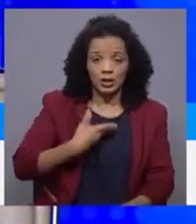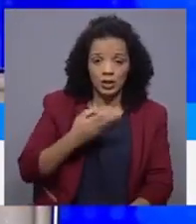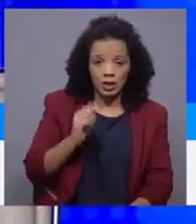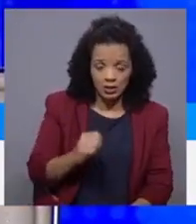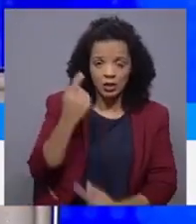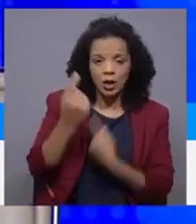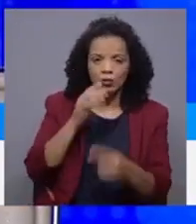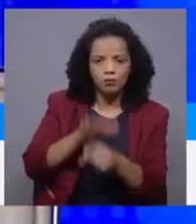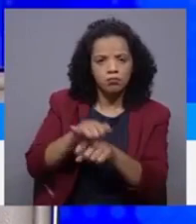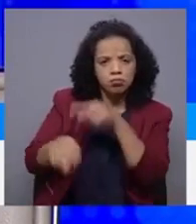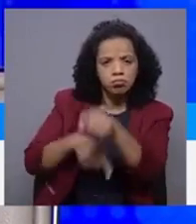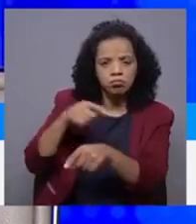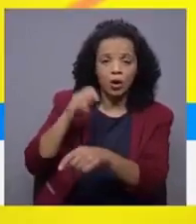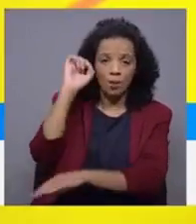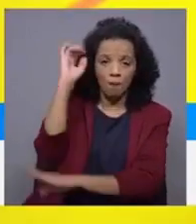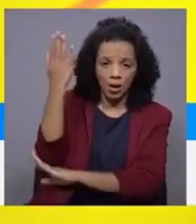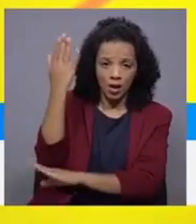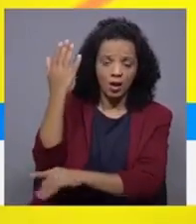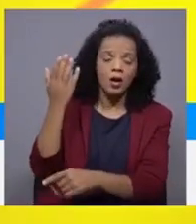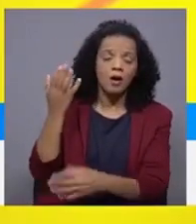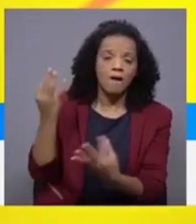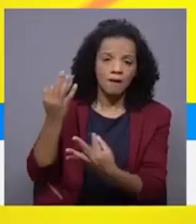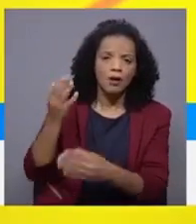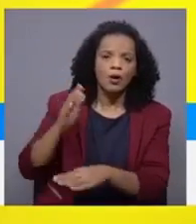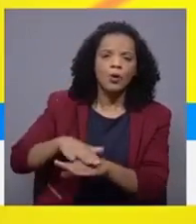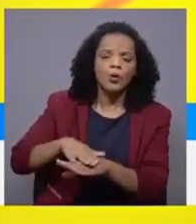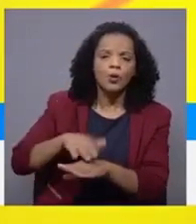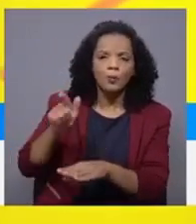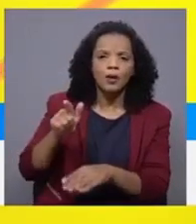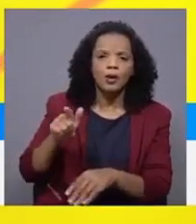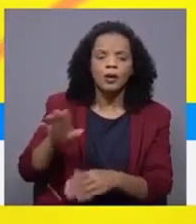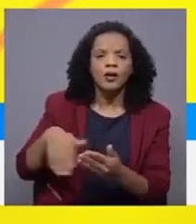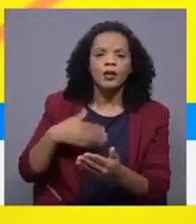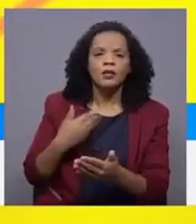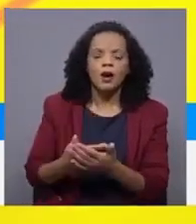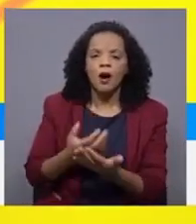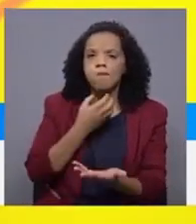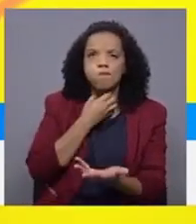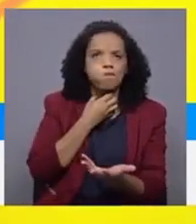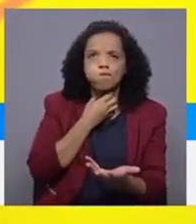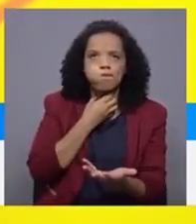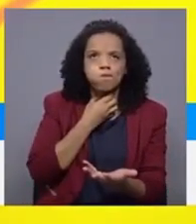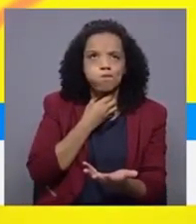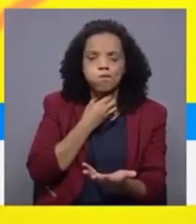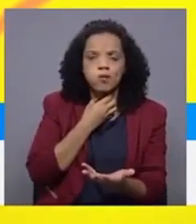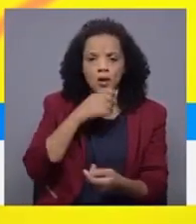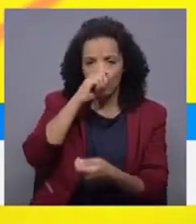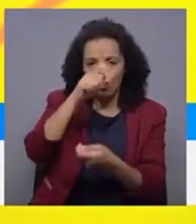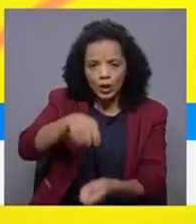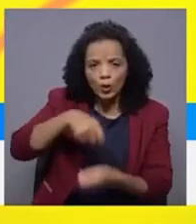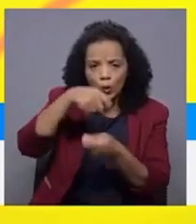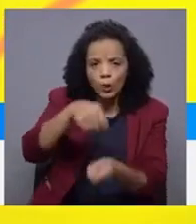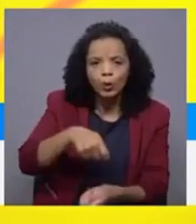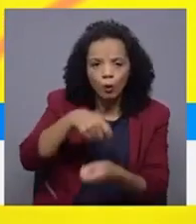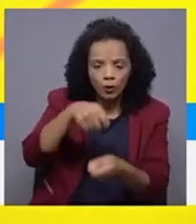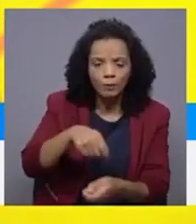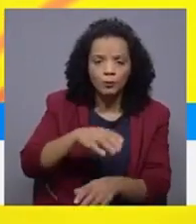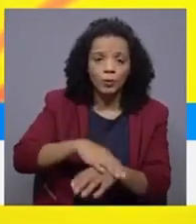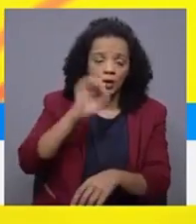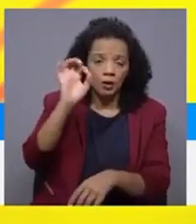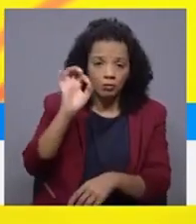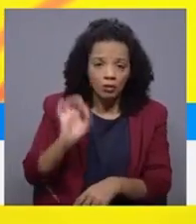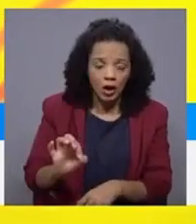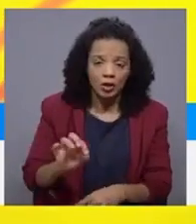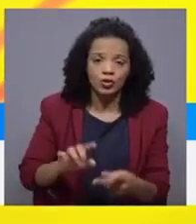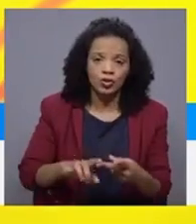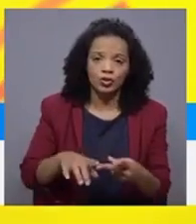feito algumas acusações, ao PAN, nomeadamente, de que está a asfixiar o pequeno agricultor com as taxas e